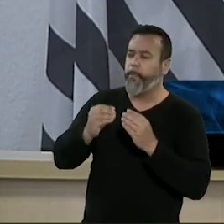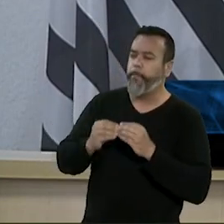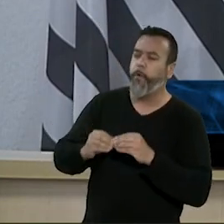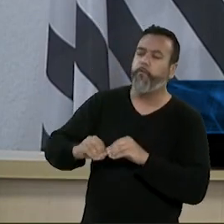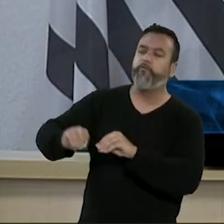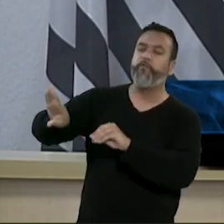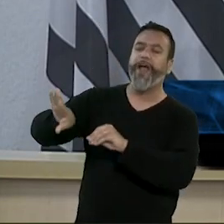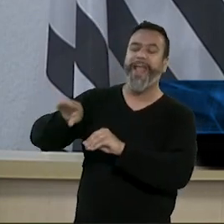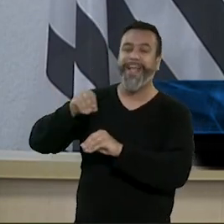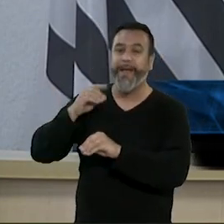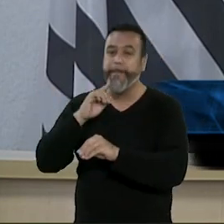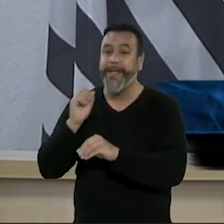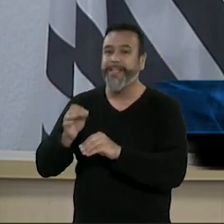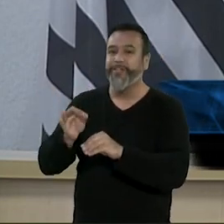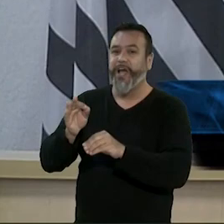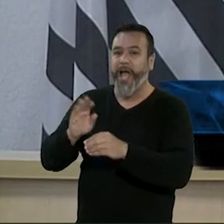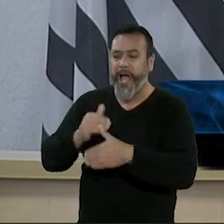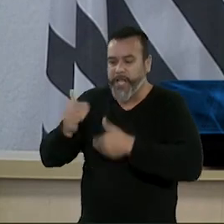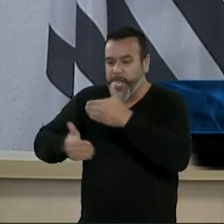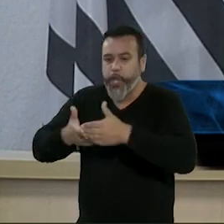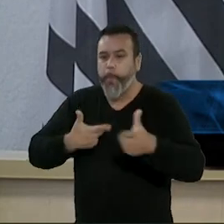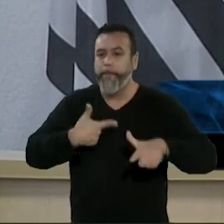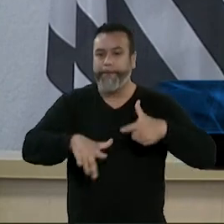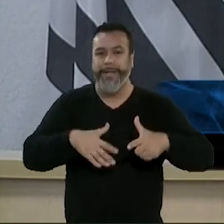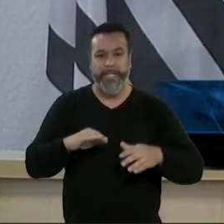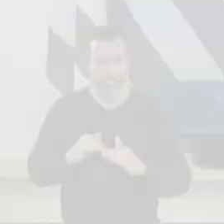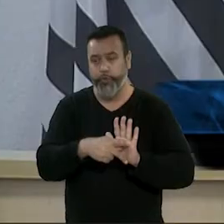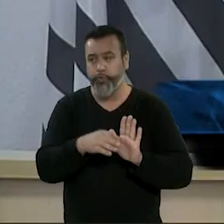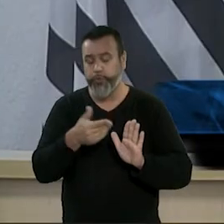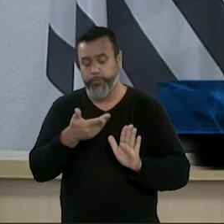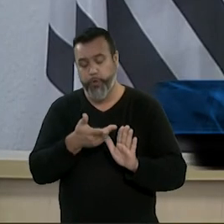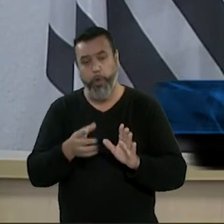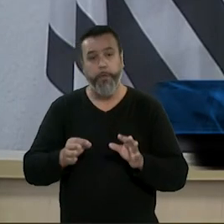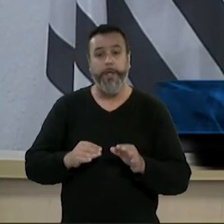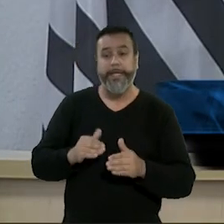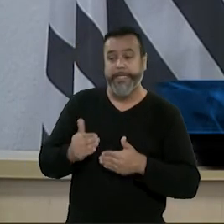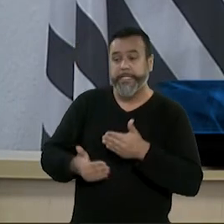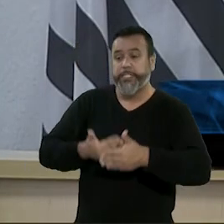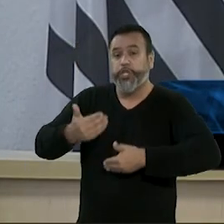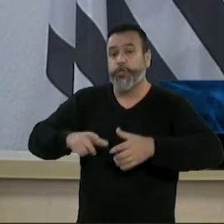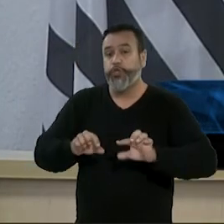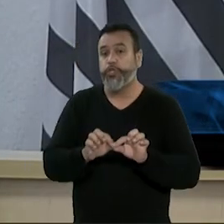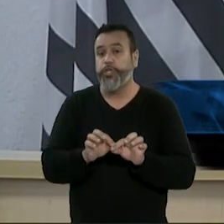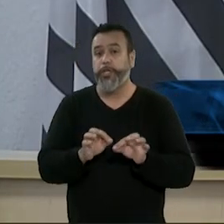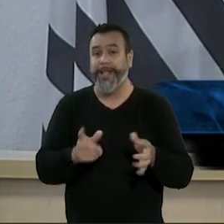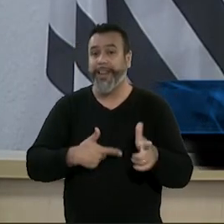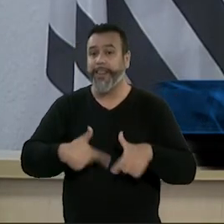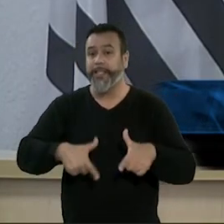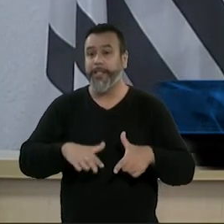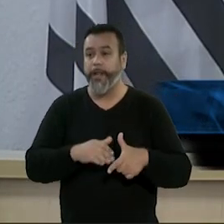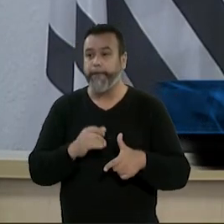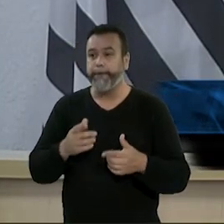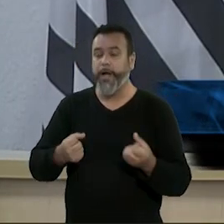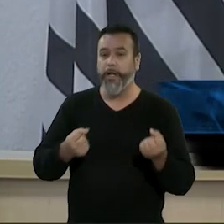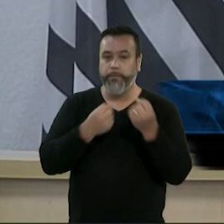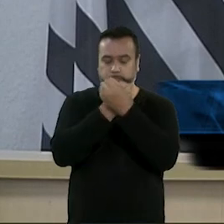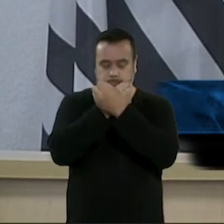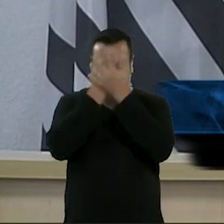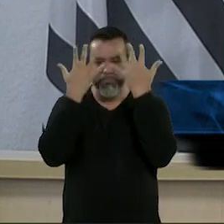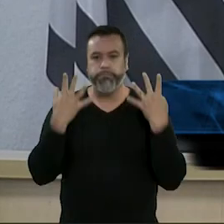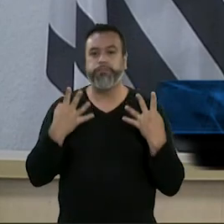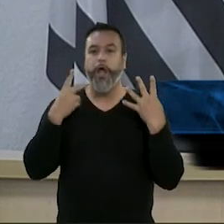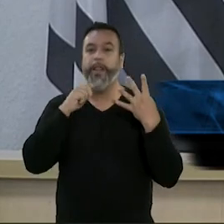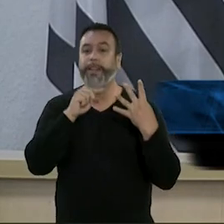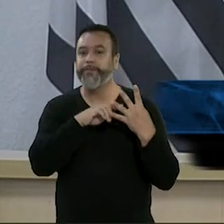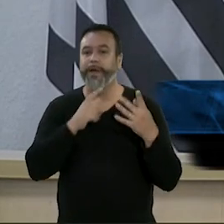plano de carreira e remuneração dos servidores. Então, com esse projeto, a gente consegue ter uma transparência no